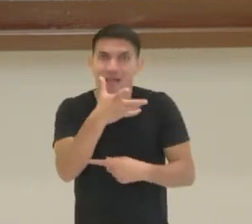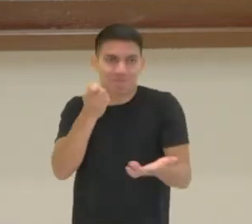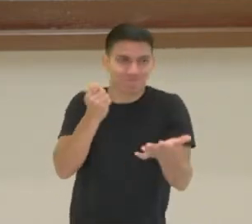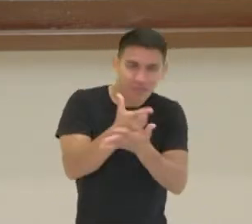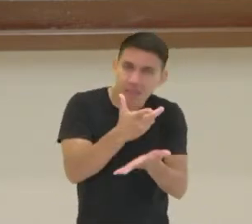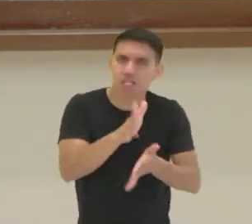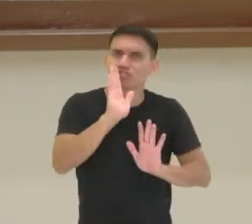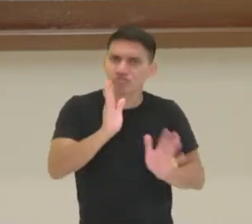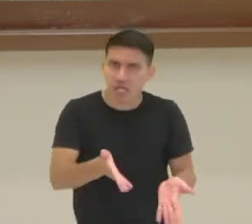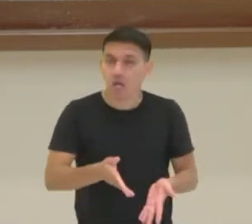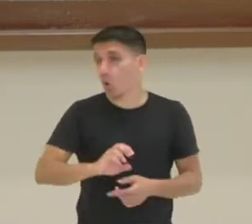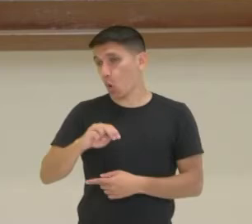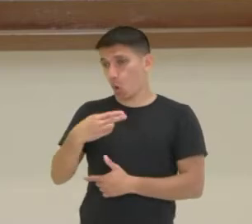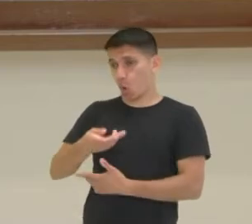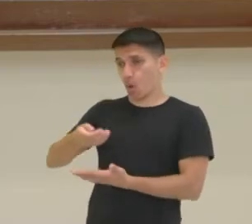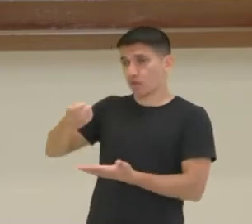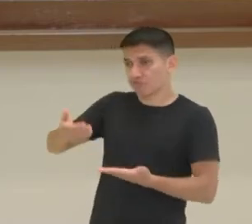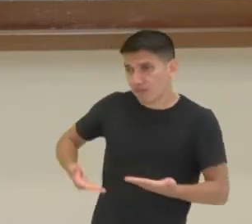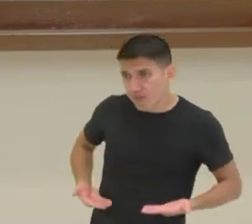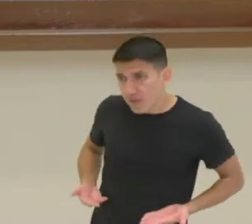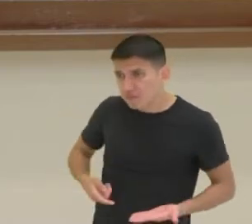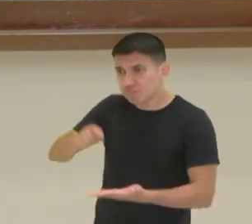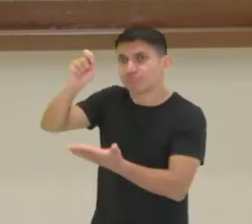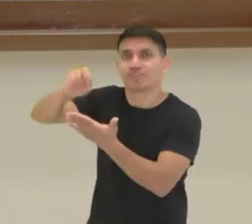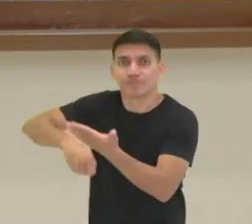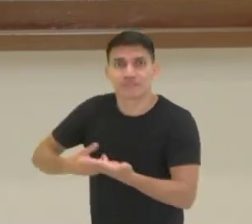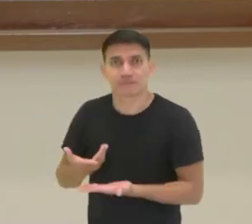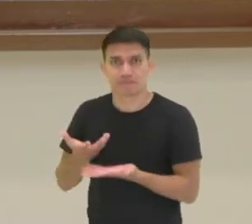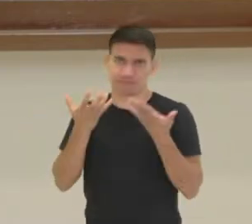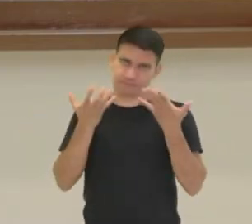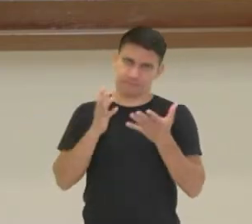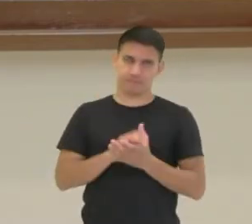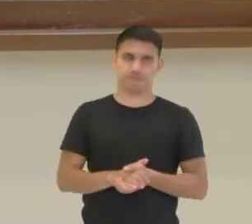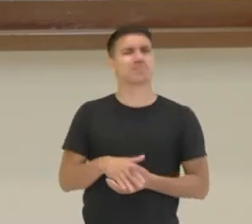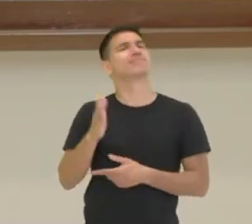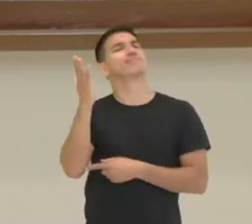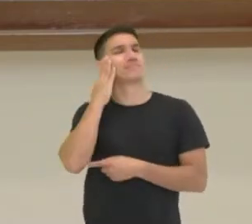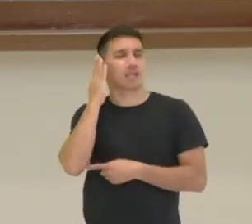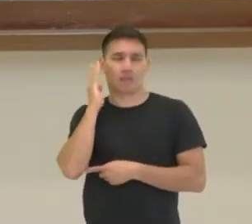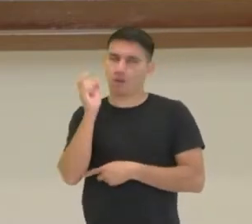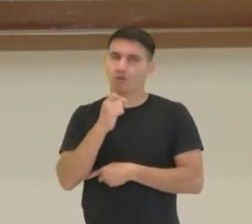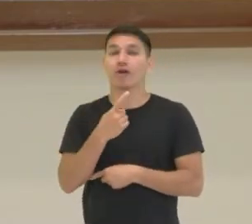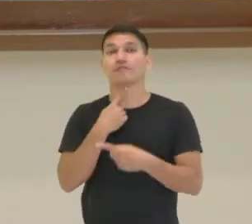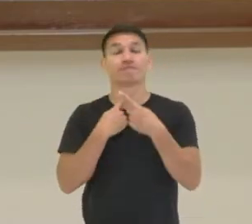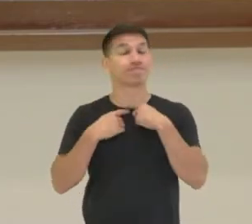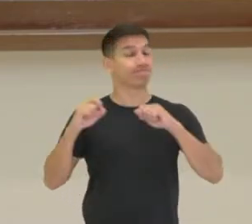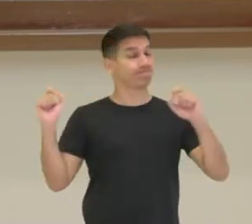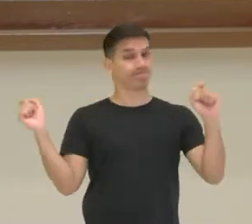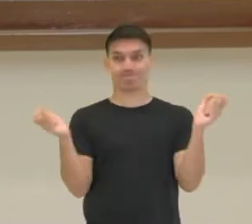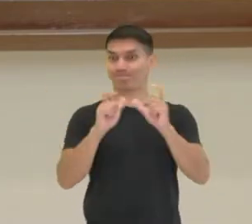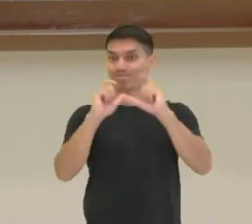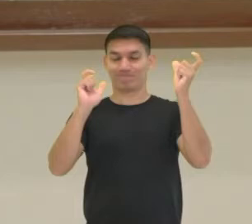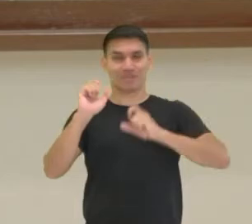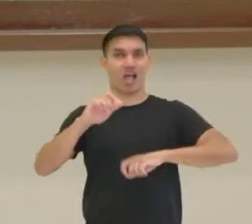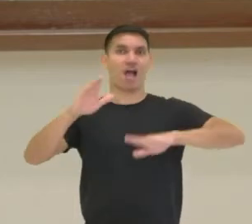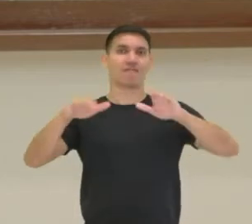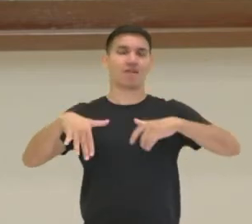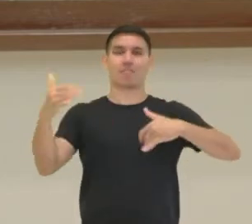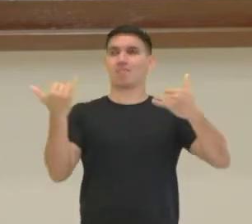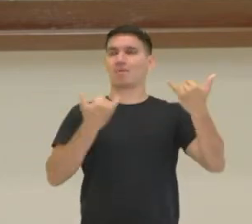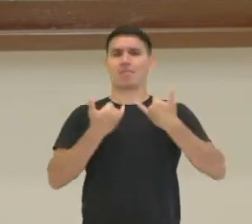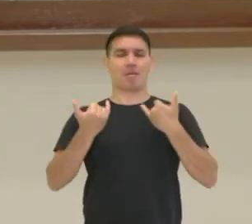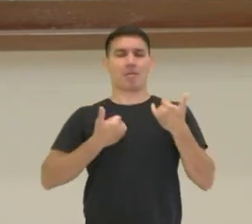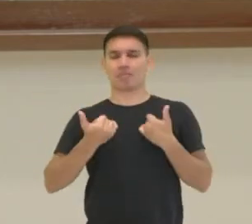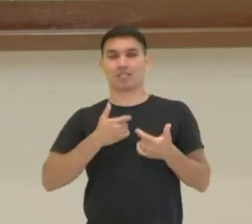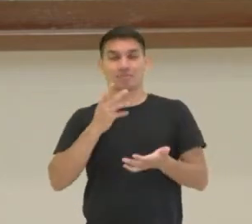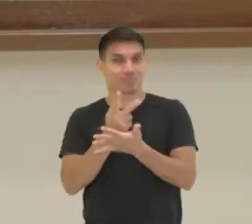determinado serviço? A gente sabe que cada vez mais os apelos para o consumismo são imensos, são incomensuráveis, né? O tempo